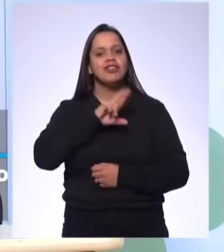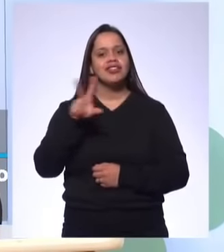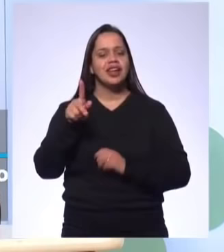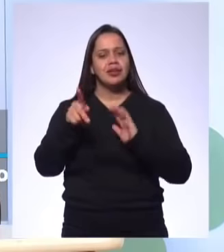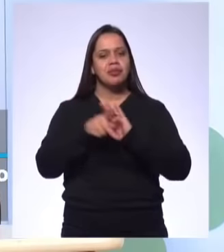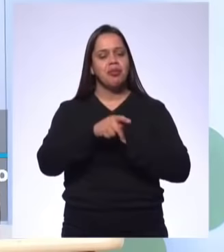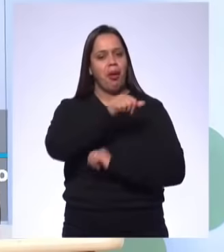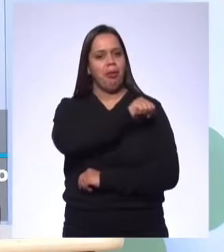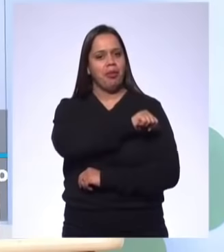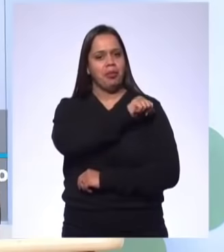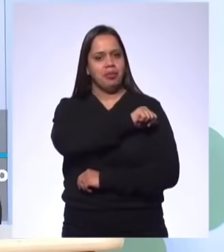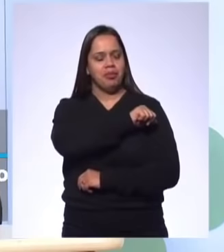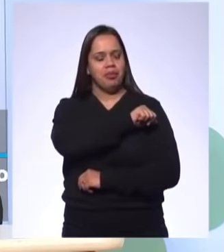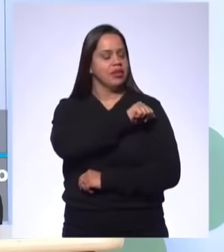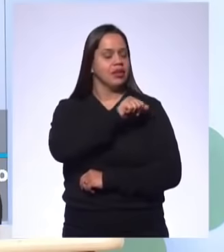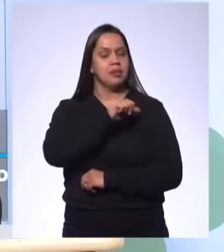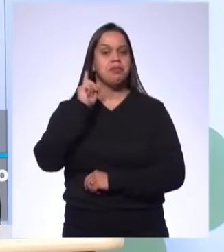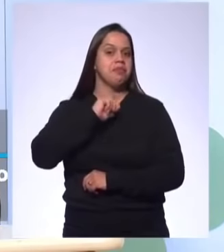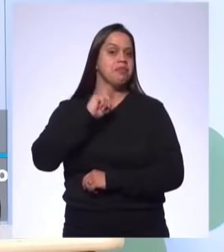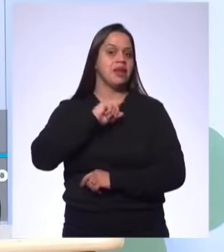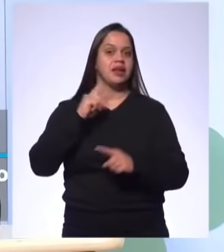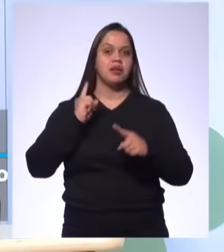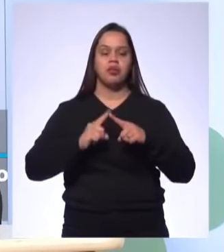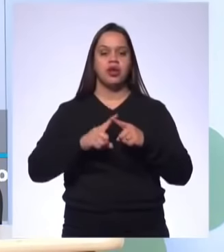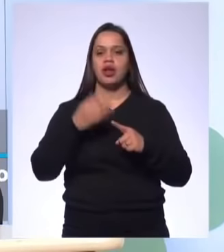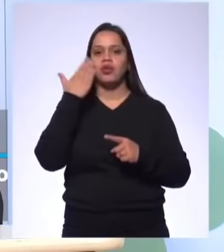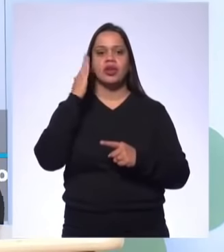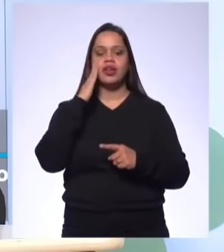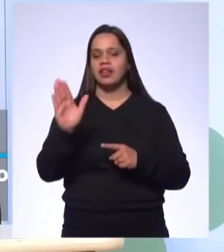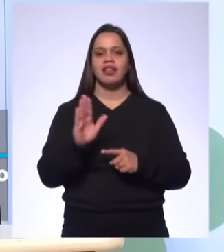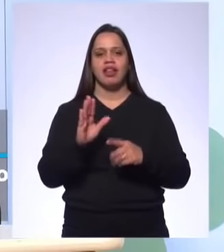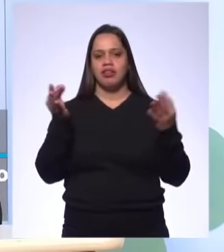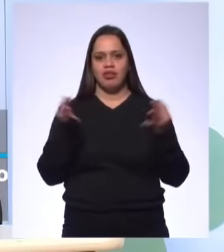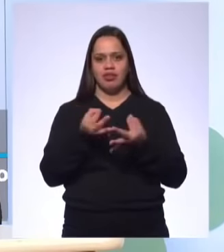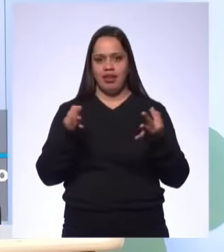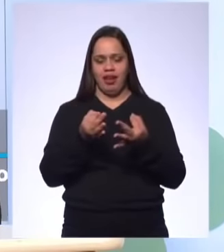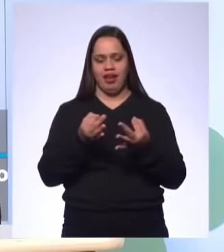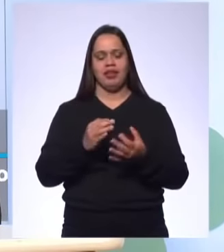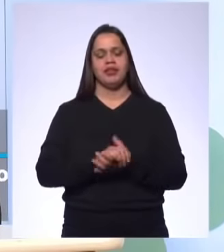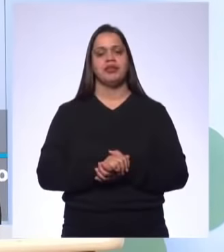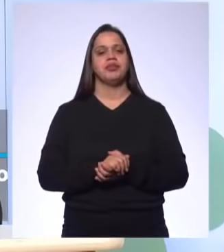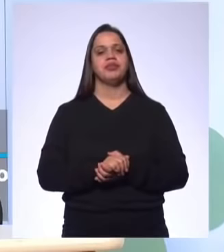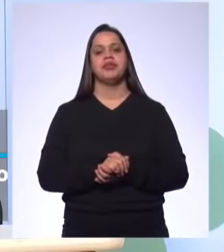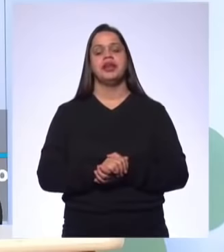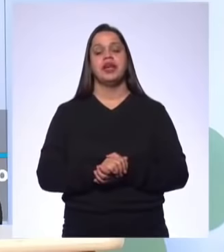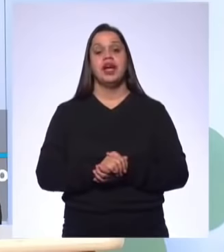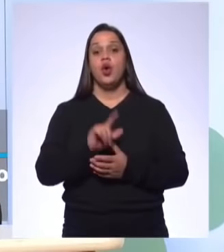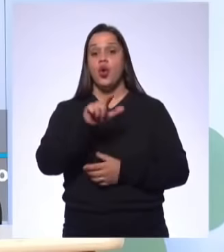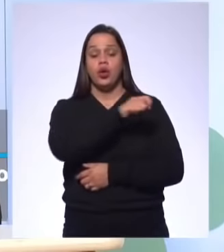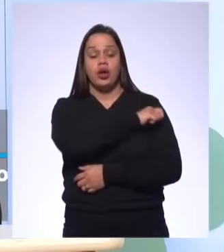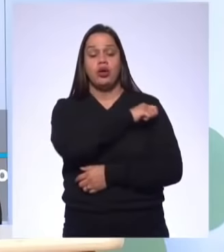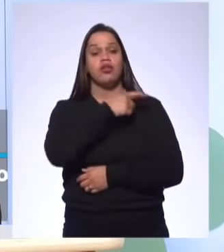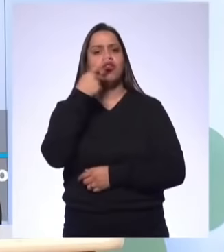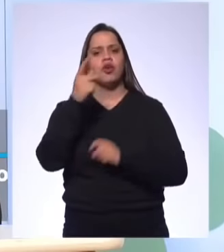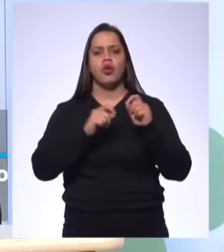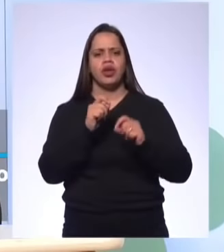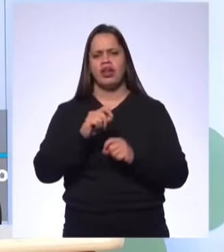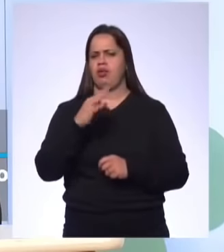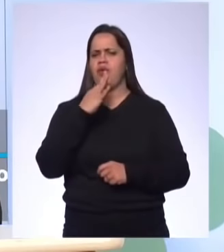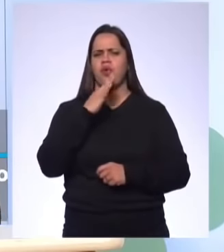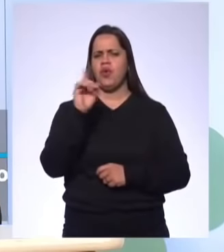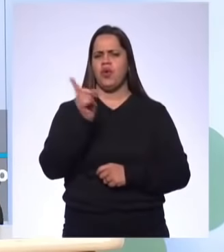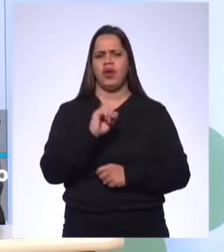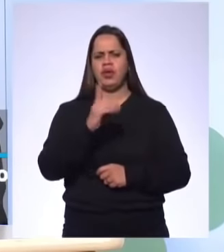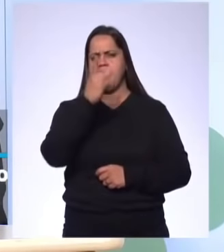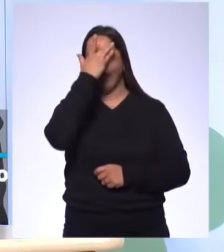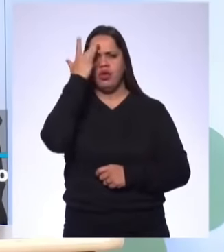a Alice, porque ela não entendeu muita coisa por causa do sotaque. Outros estudantes estão dizendo que não conhecem um